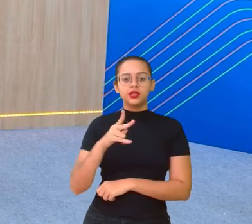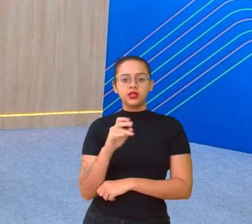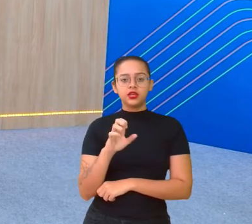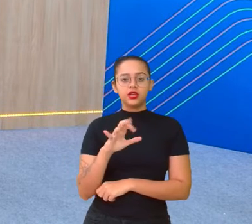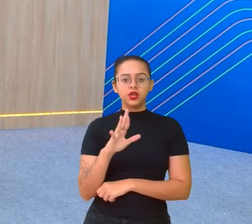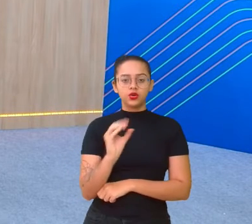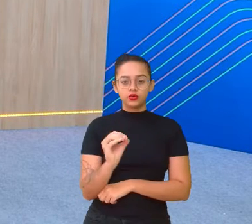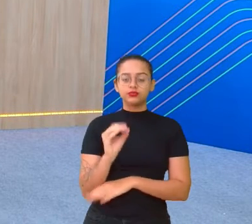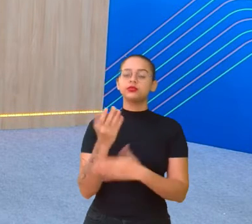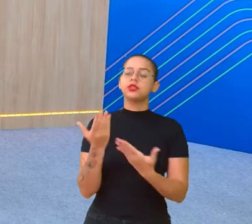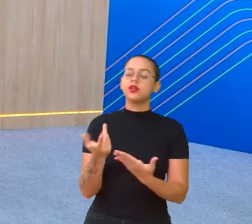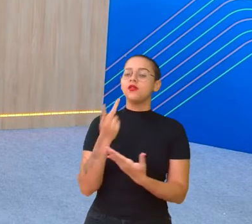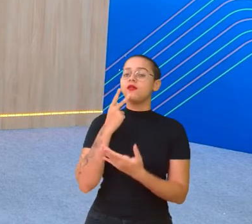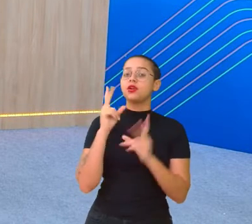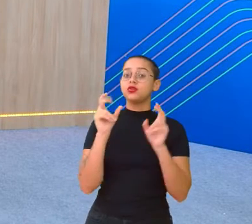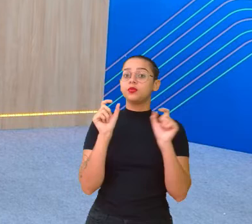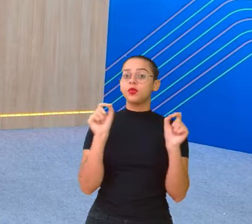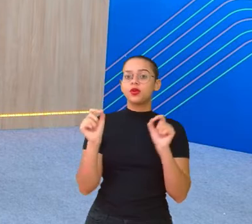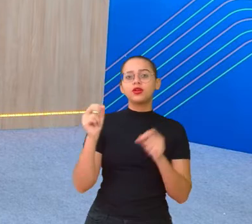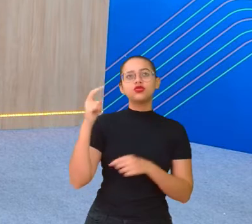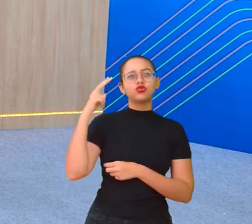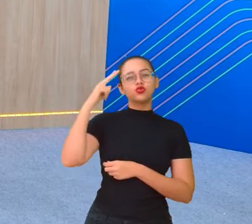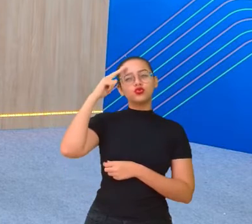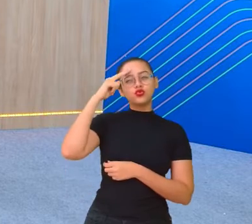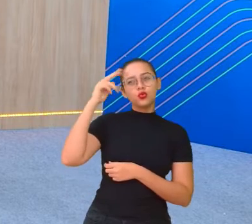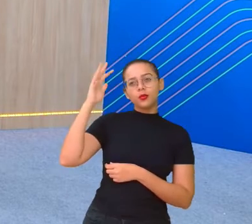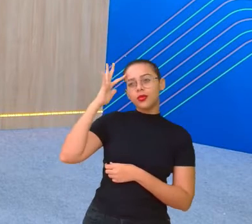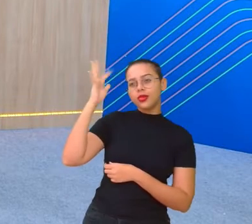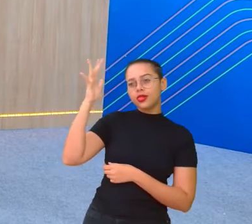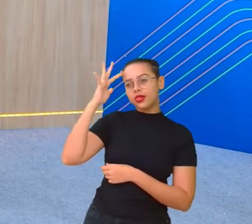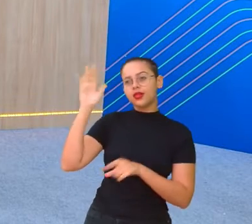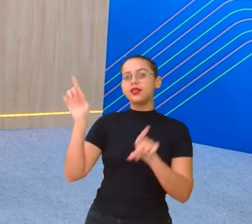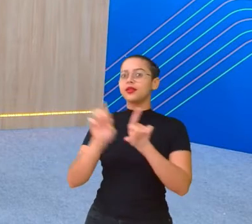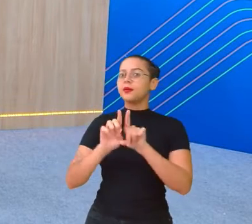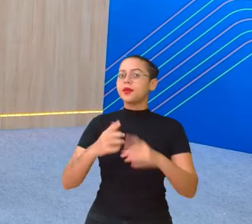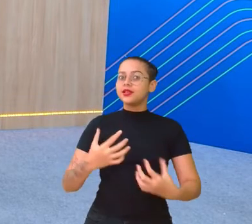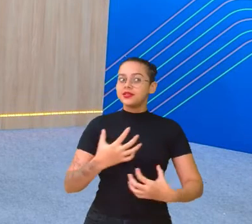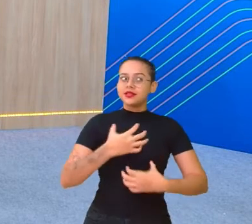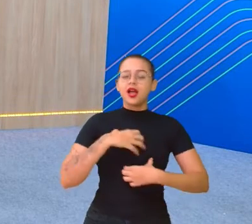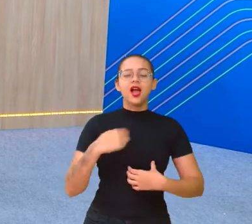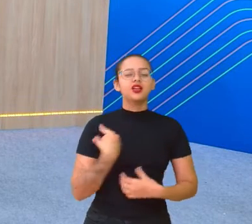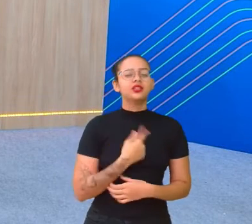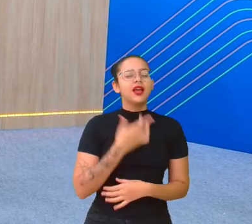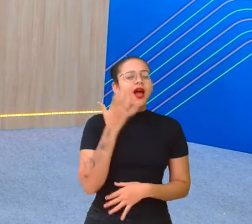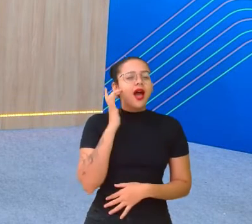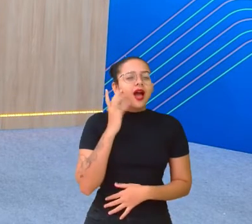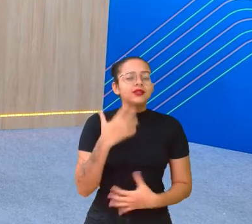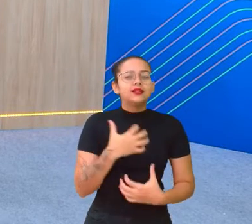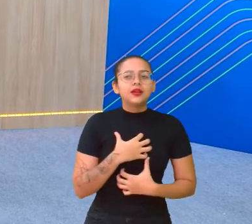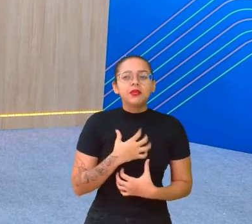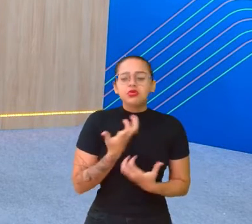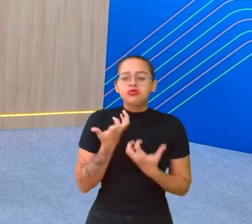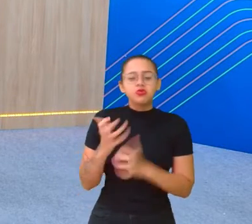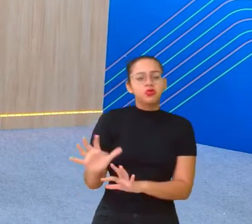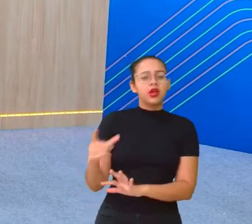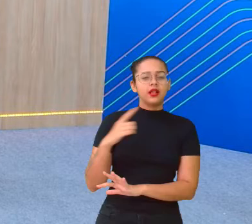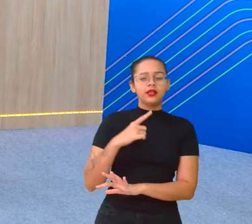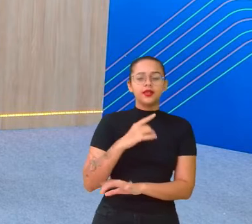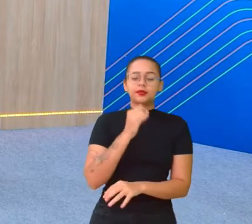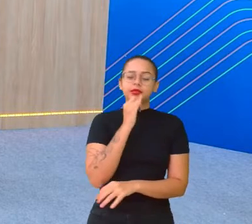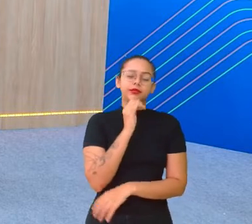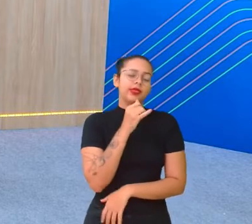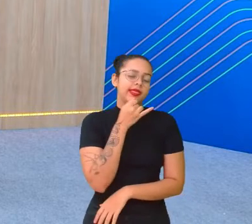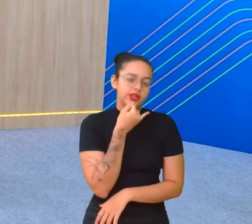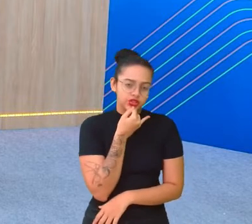Então, ela vem falando a respeito disso dos sonhos e vejam que até sentimentos que a gente acha que é um sentimento que não quer ter, como a